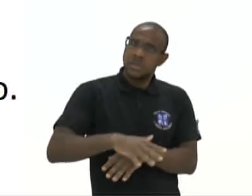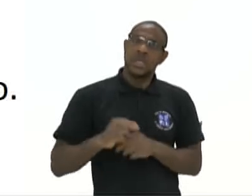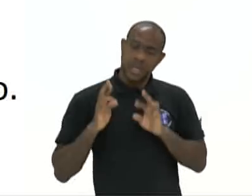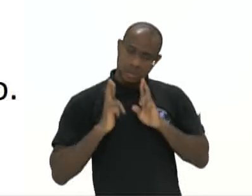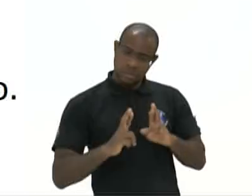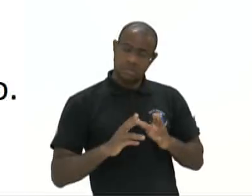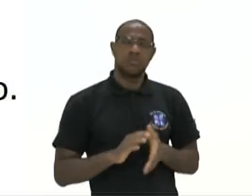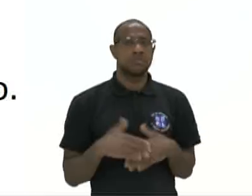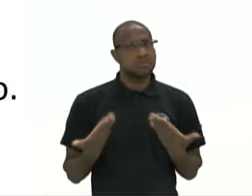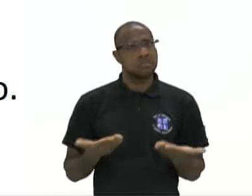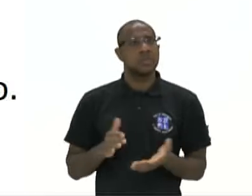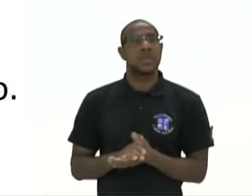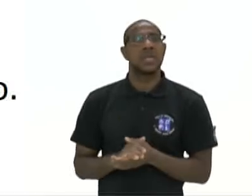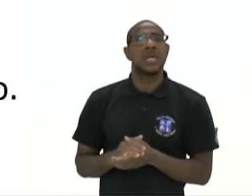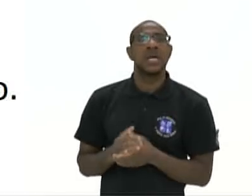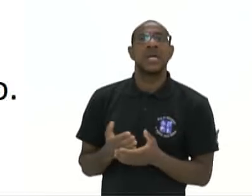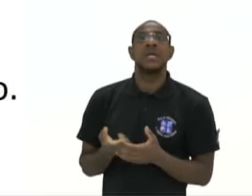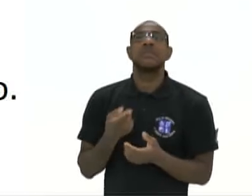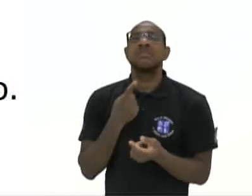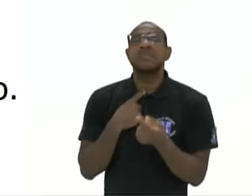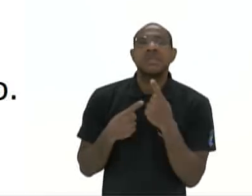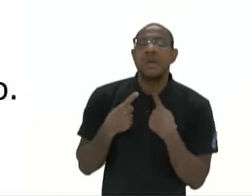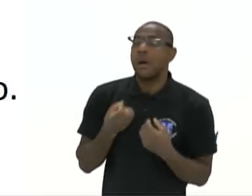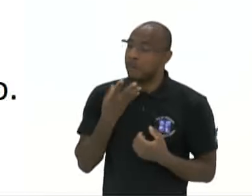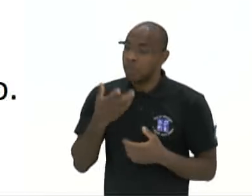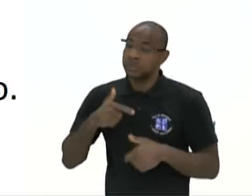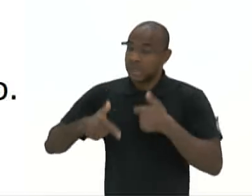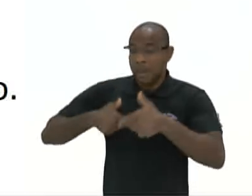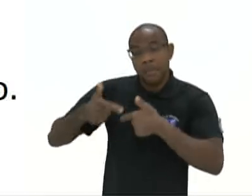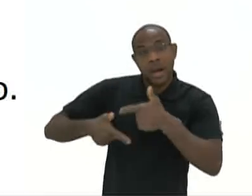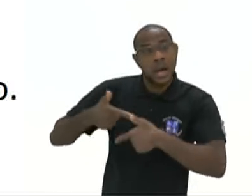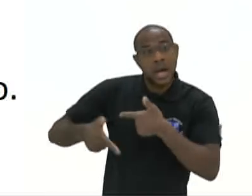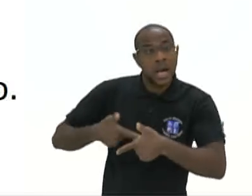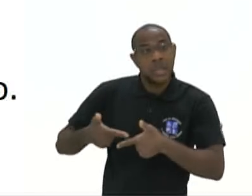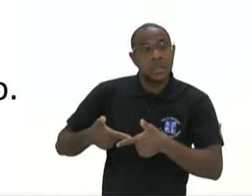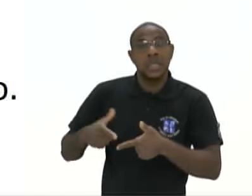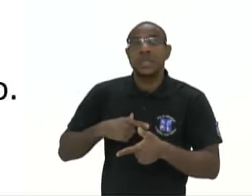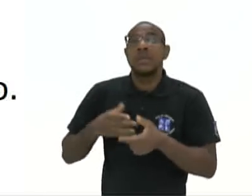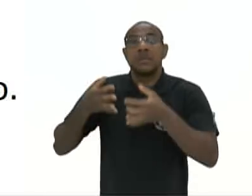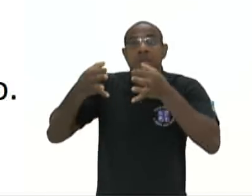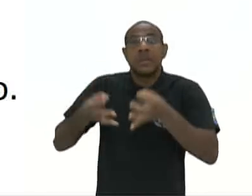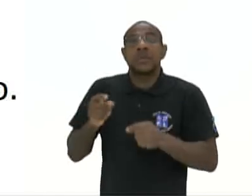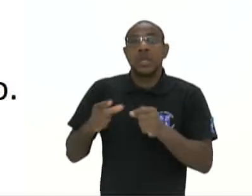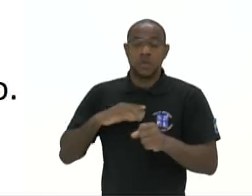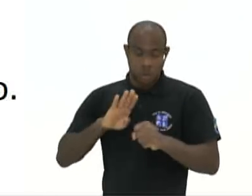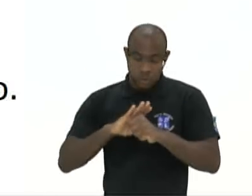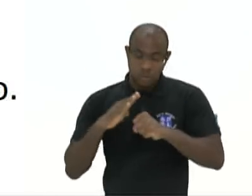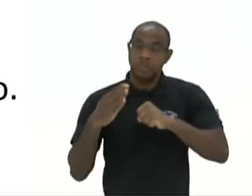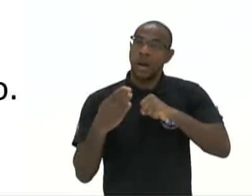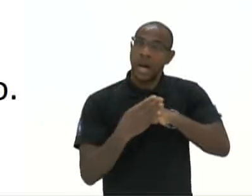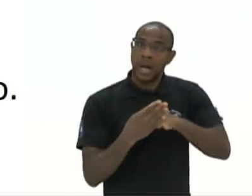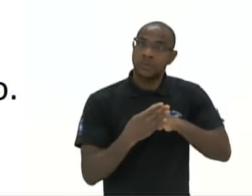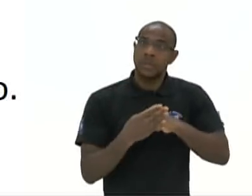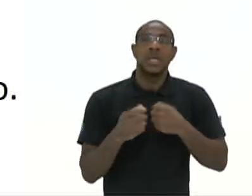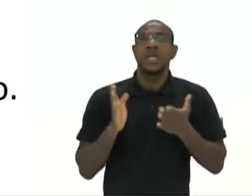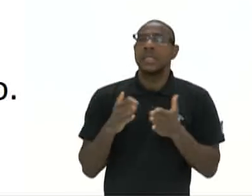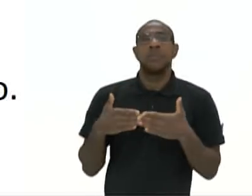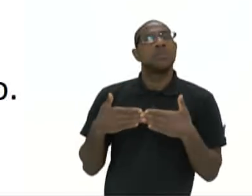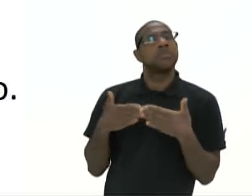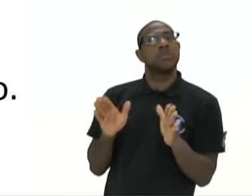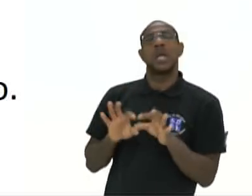respeitosa. Desejamos a todos um bom trabalho e afirmamos que nosso bairro sempre estará